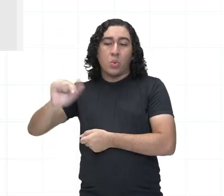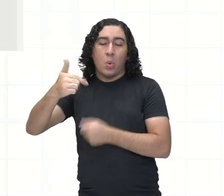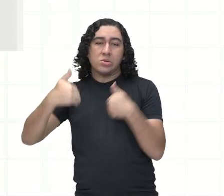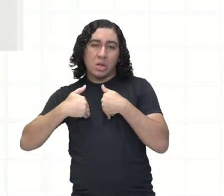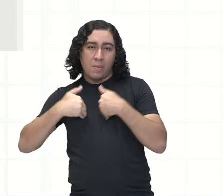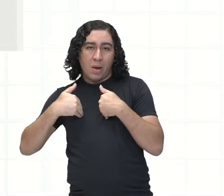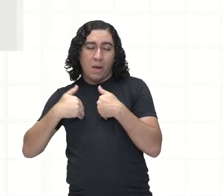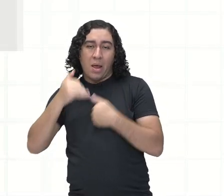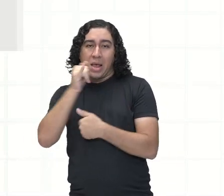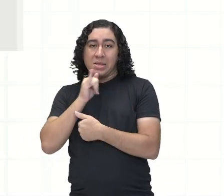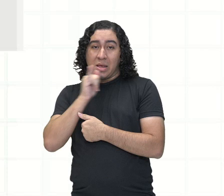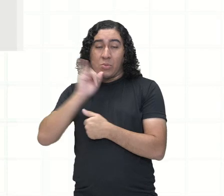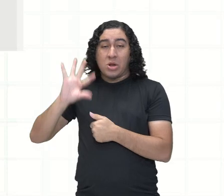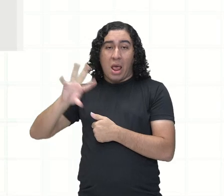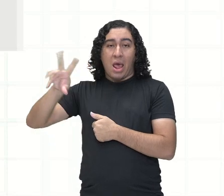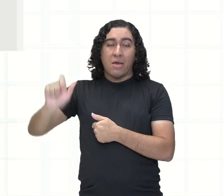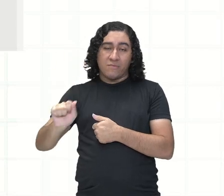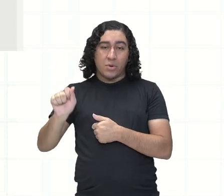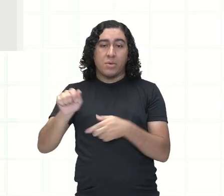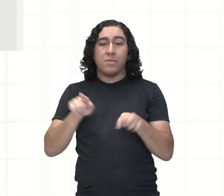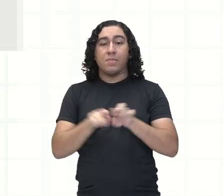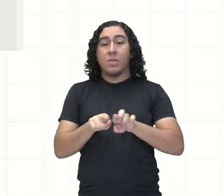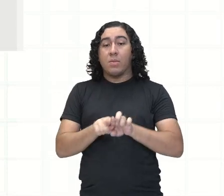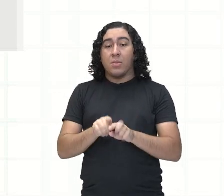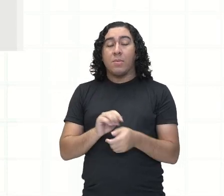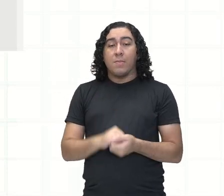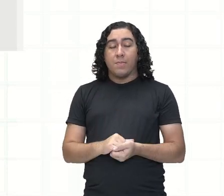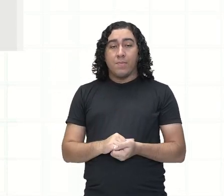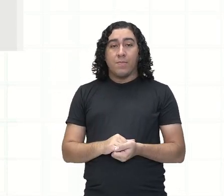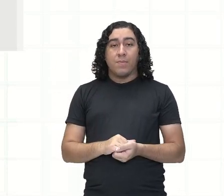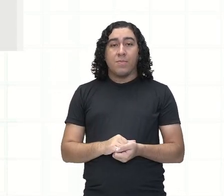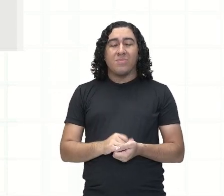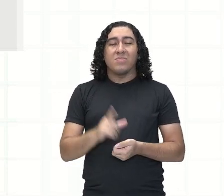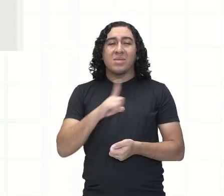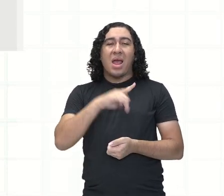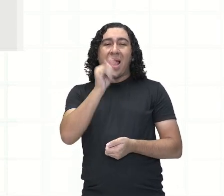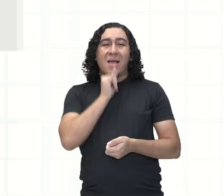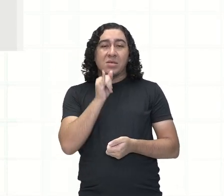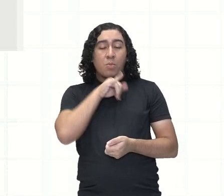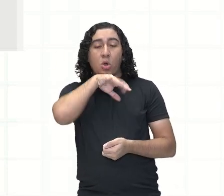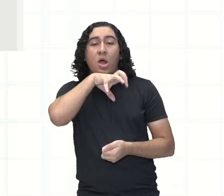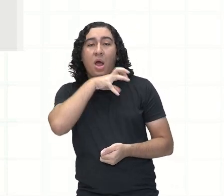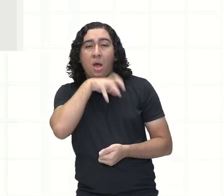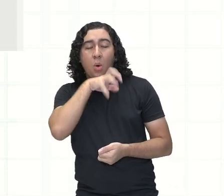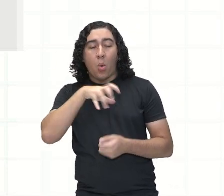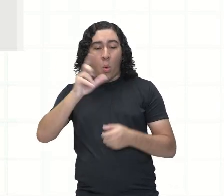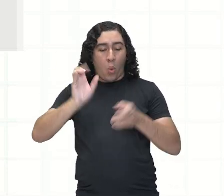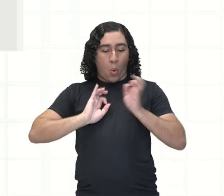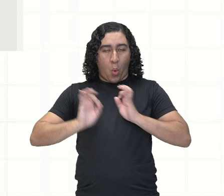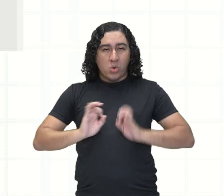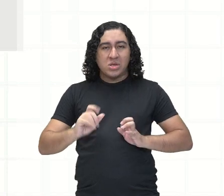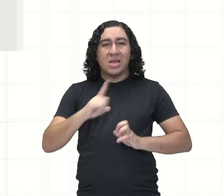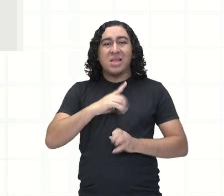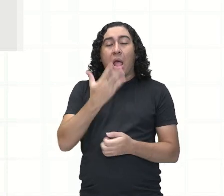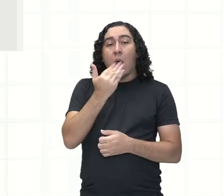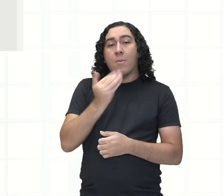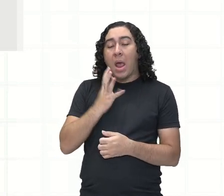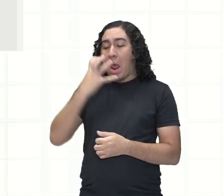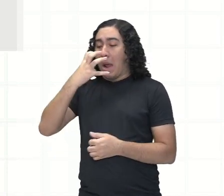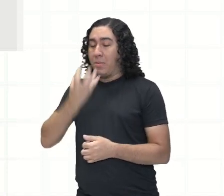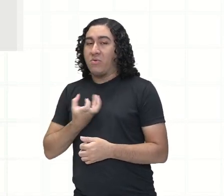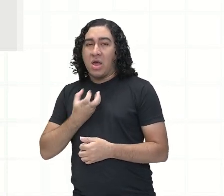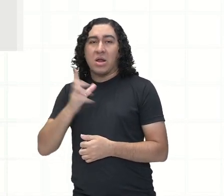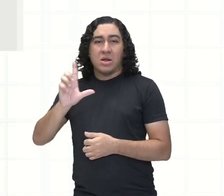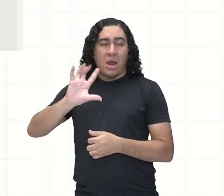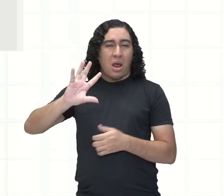exemplo, na África. E nós temos também a onça quando vai ali caçar a capivara na